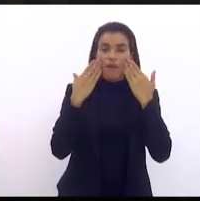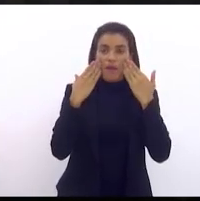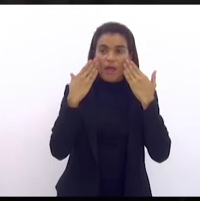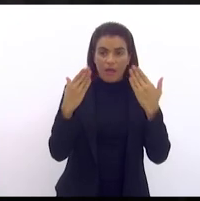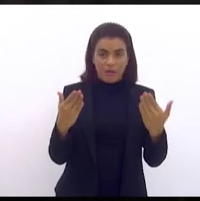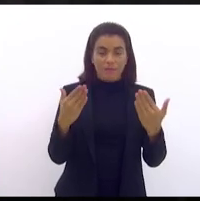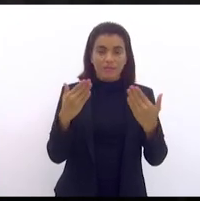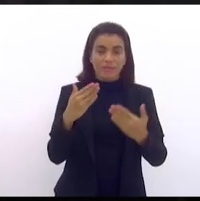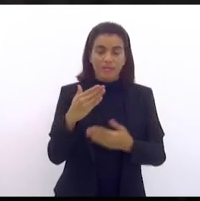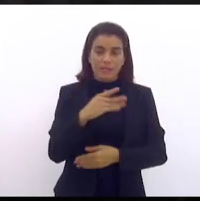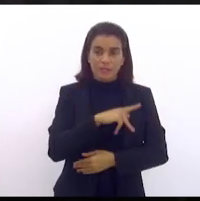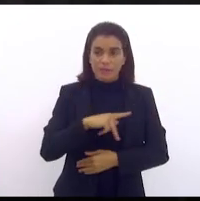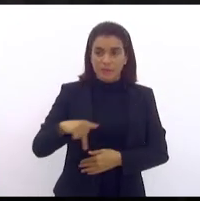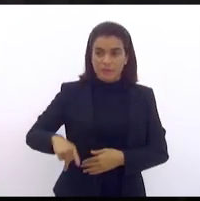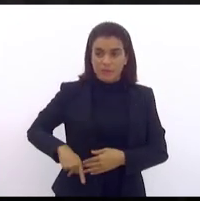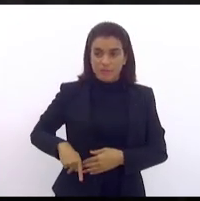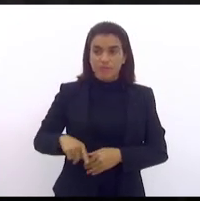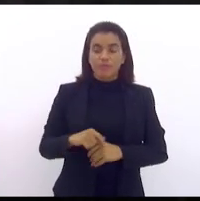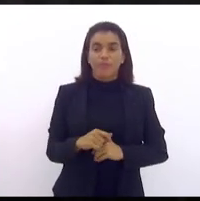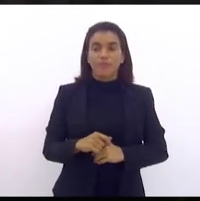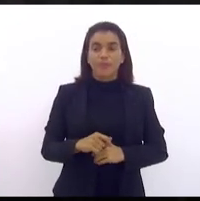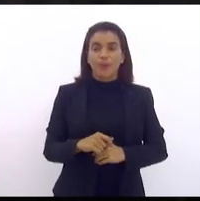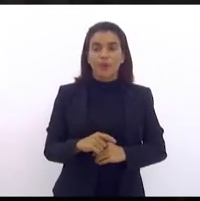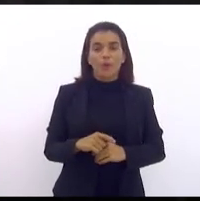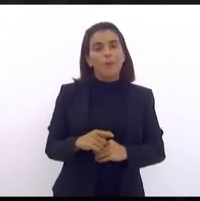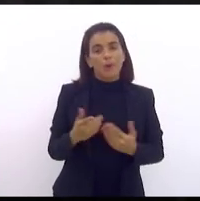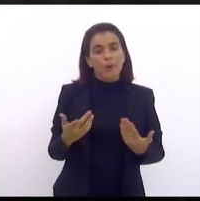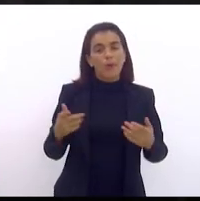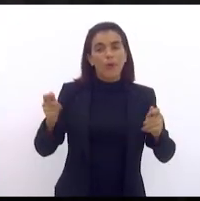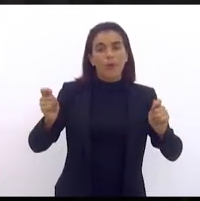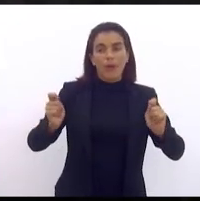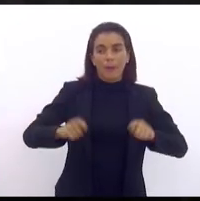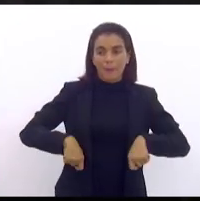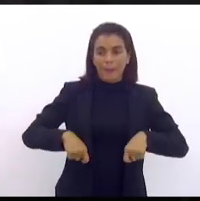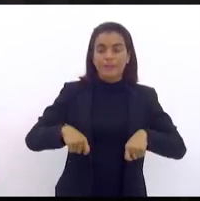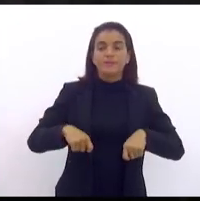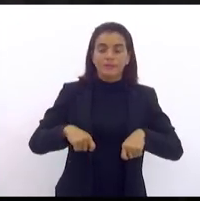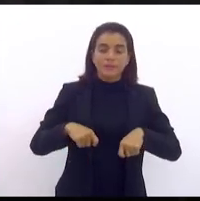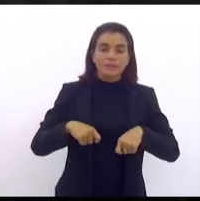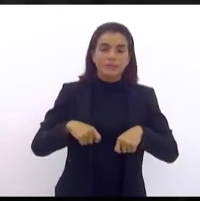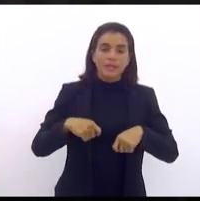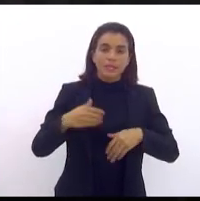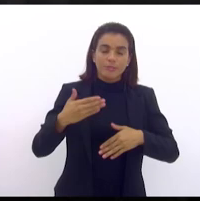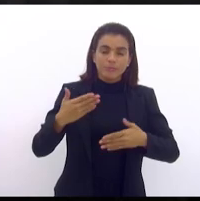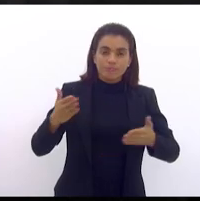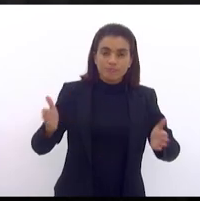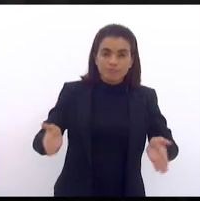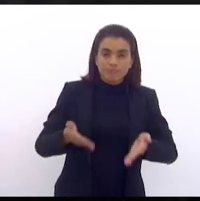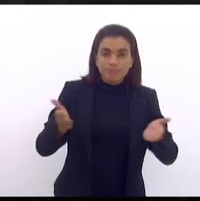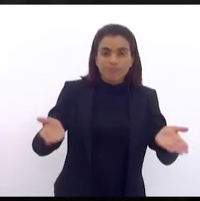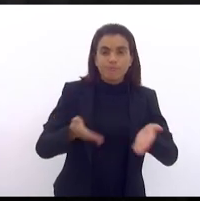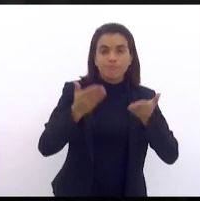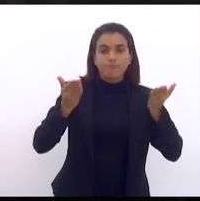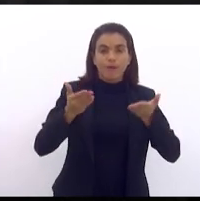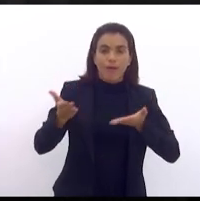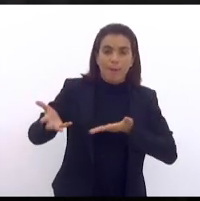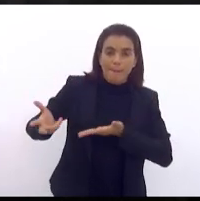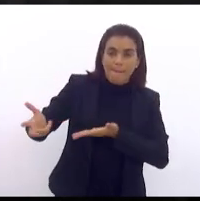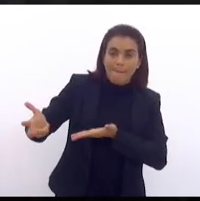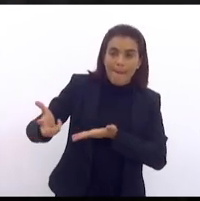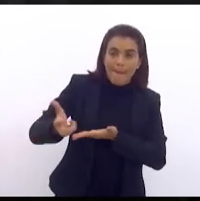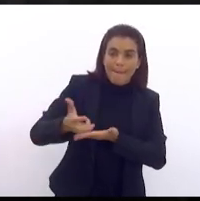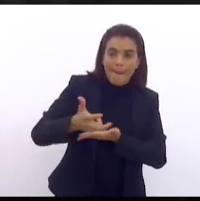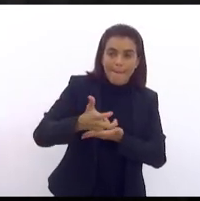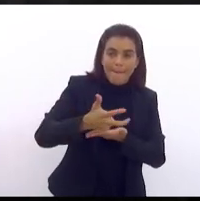ao presidente com capacidade de promover aumento de receita